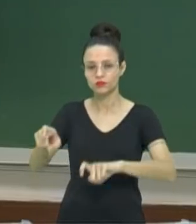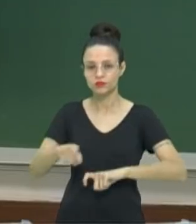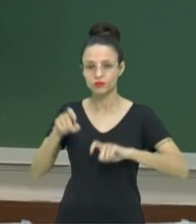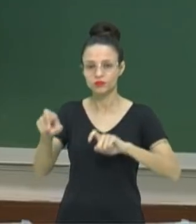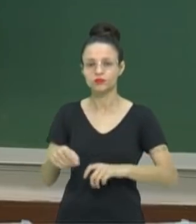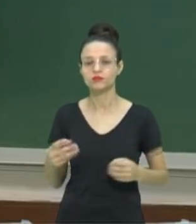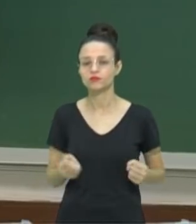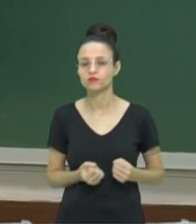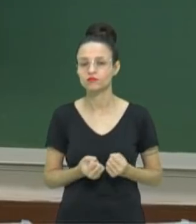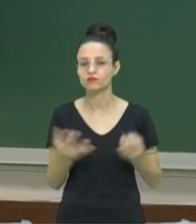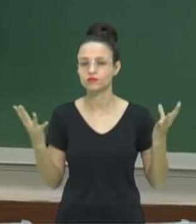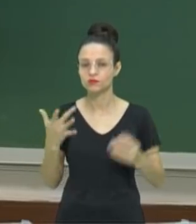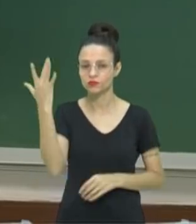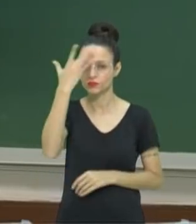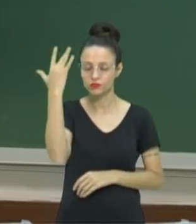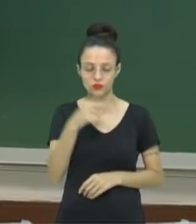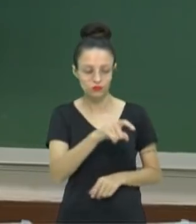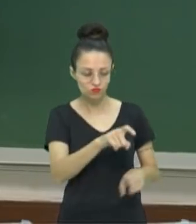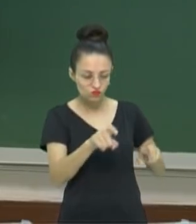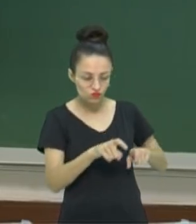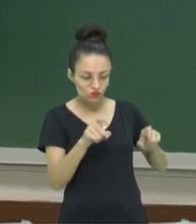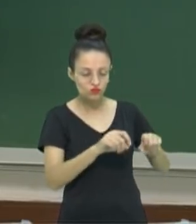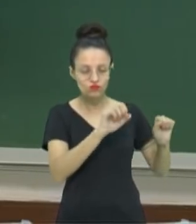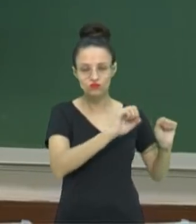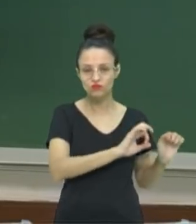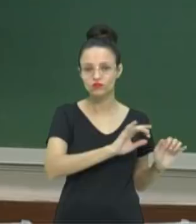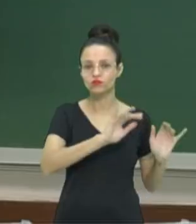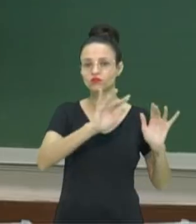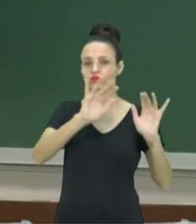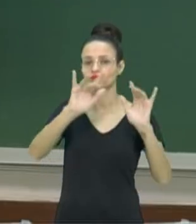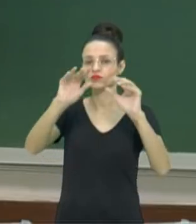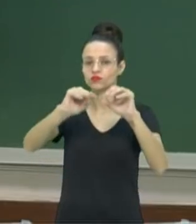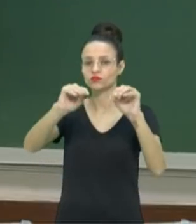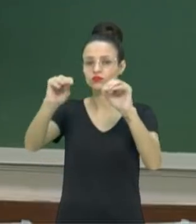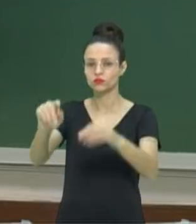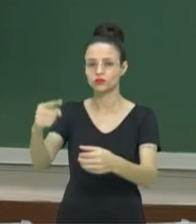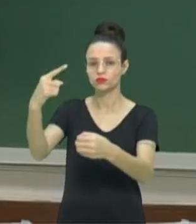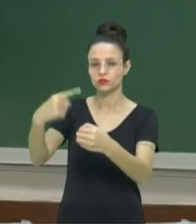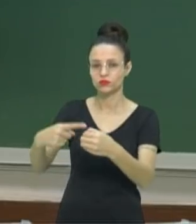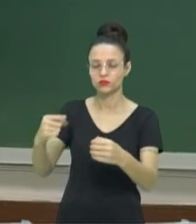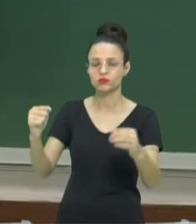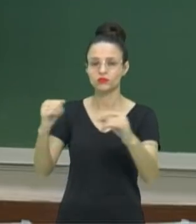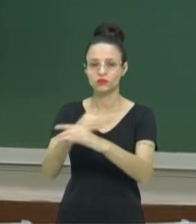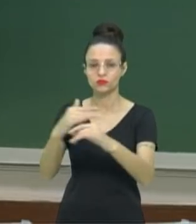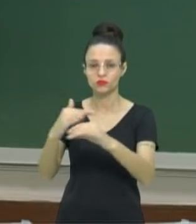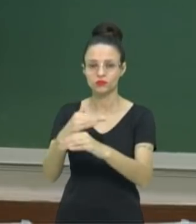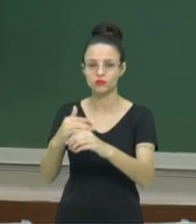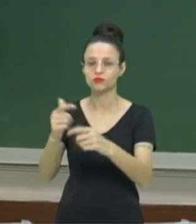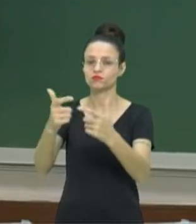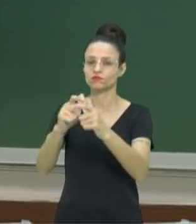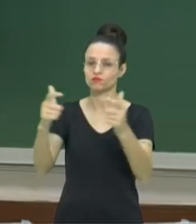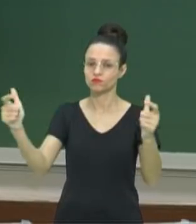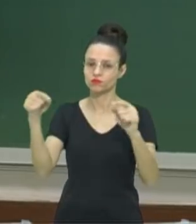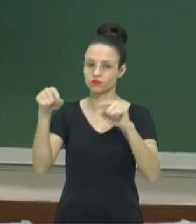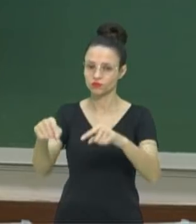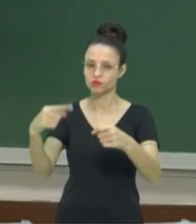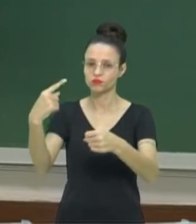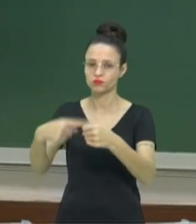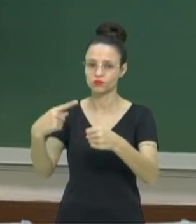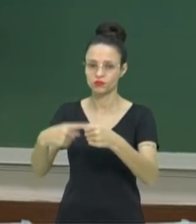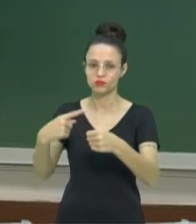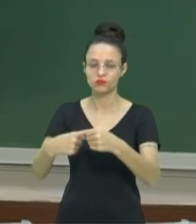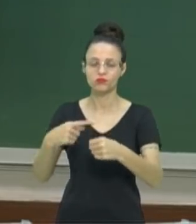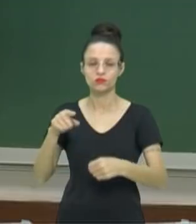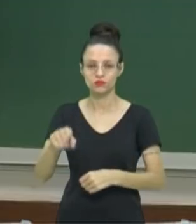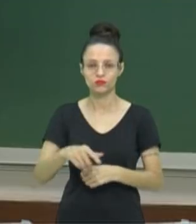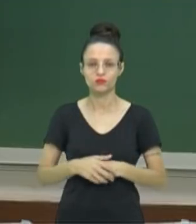muitas pessoas saíssem do espaço rural e fossem para as cidades, aí aumentando a aglomeração nas cidades. Mas esse da